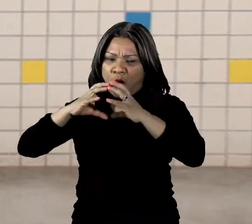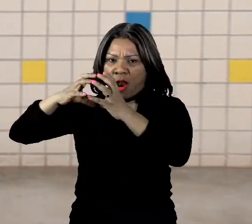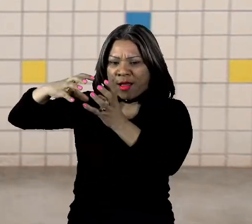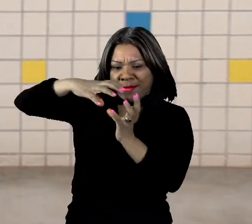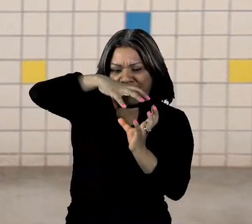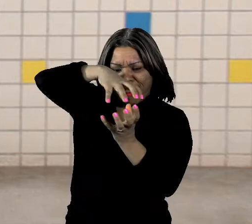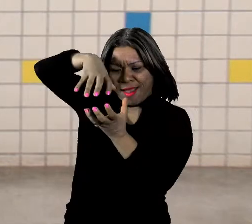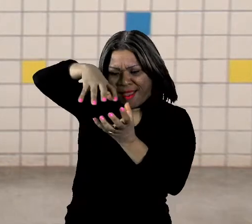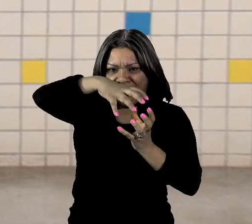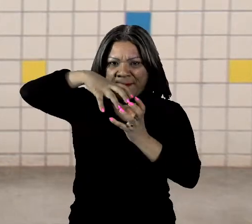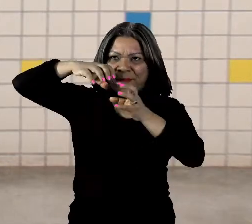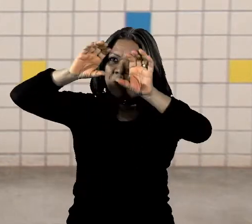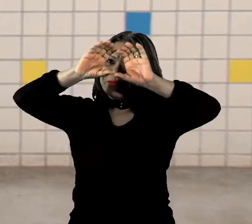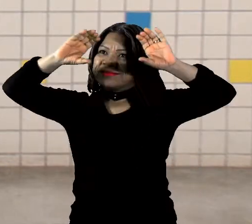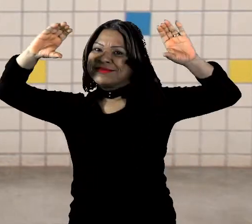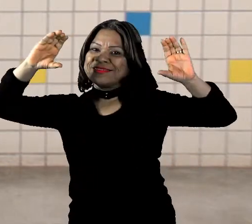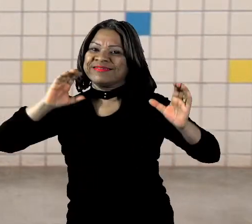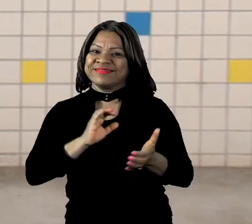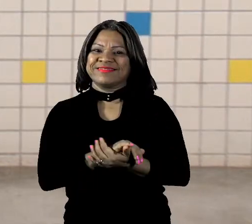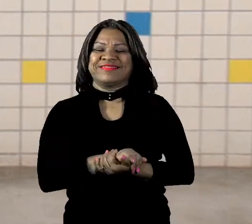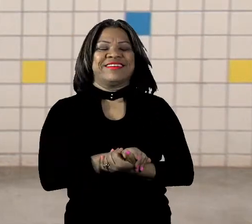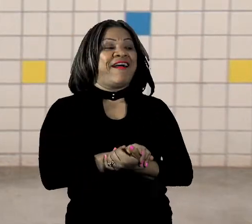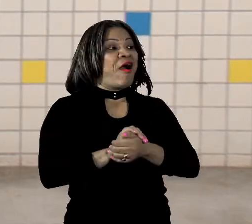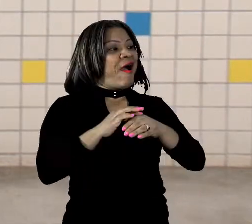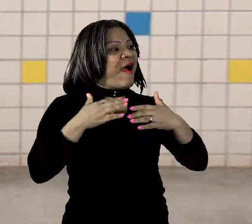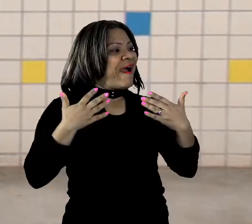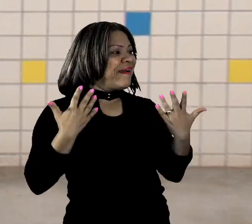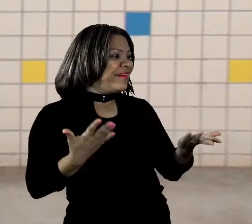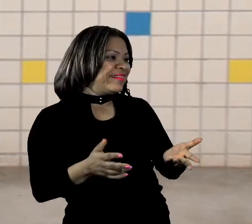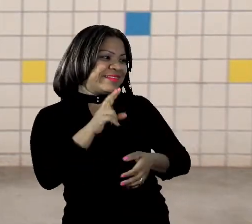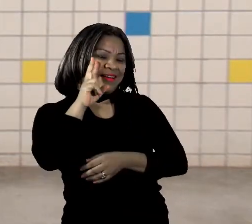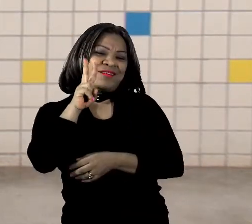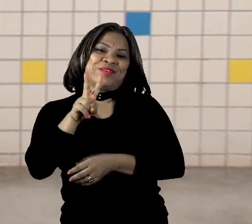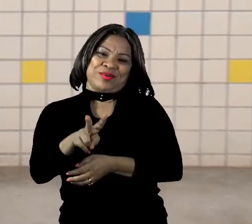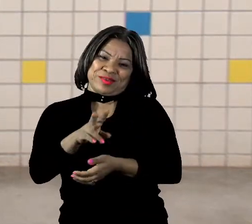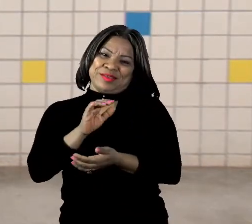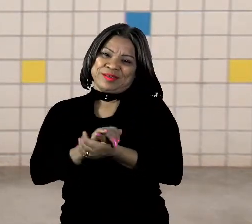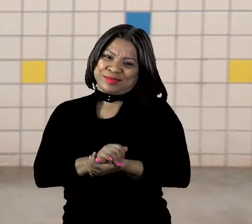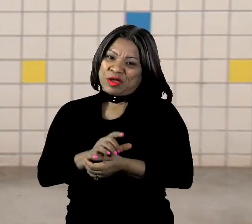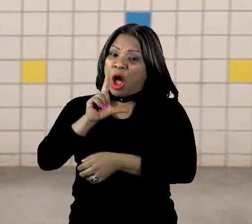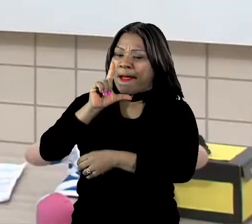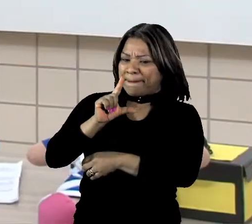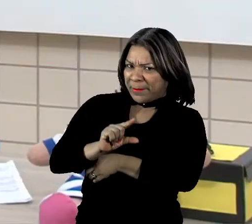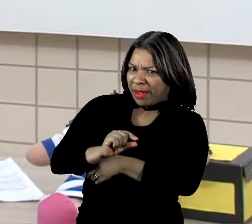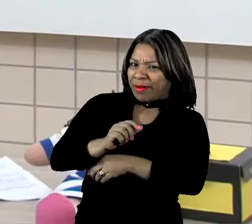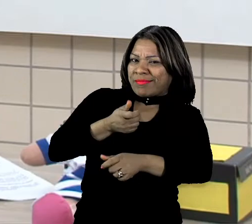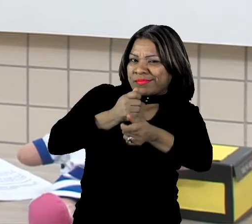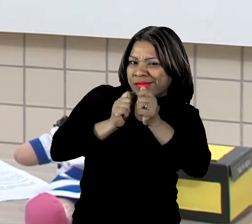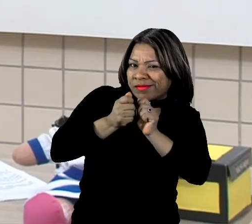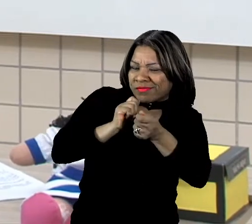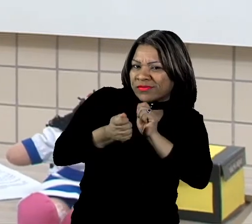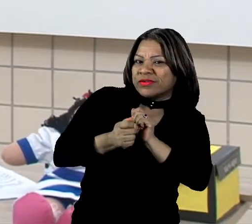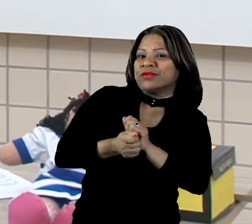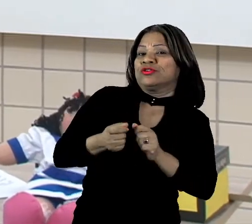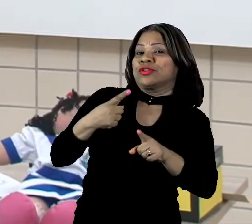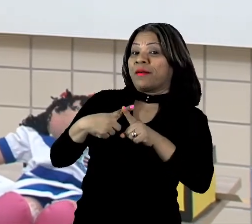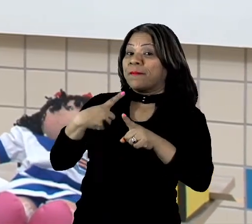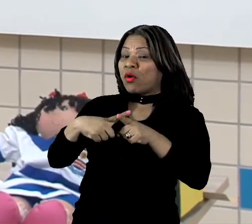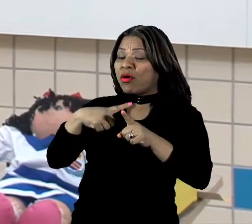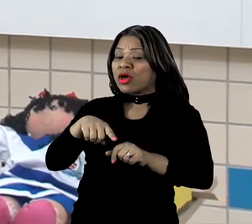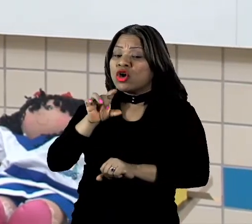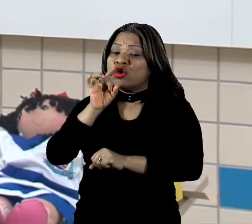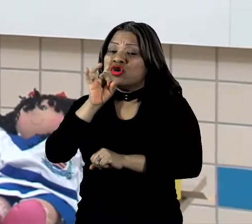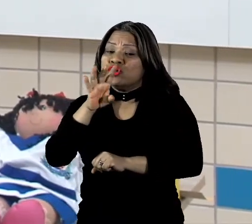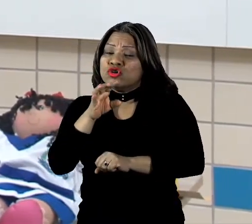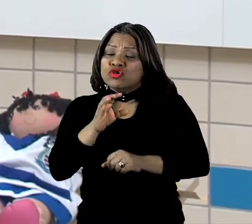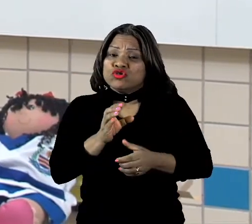céu. Então, olha só, foi pequena entrevista porque nós também pegamos só uma parte. Por